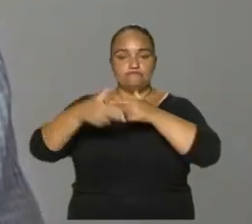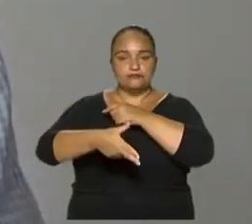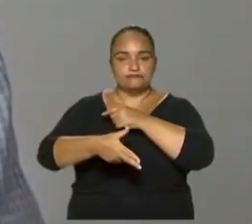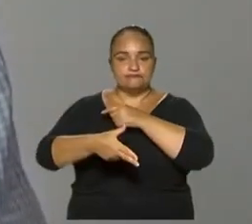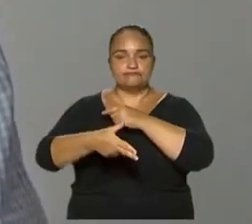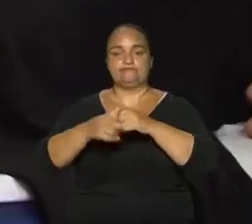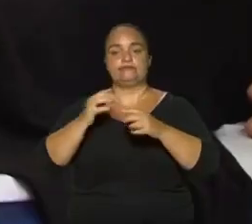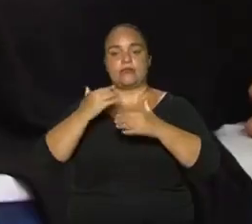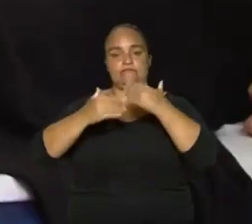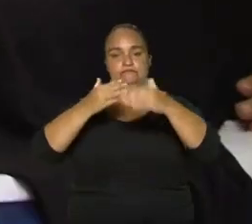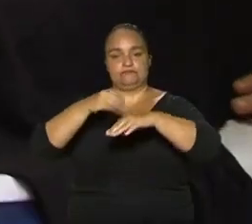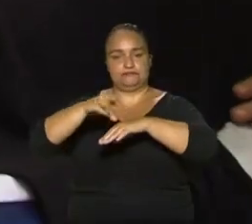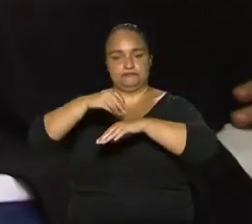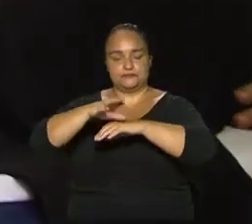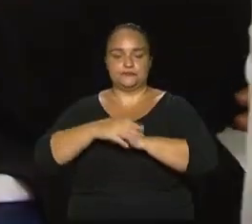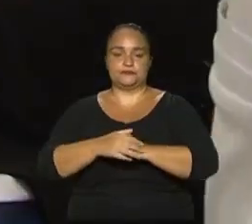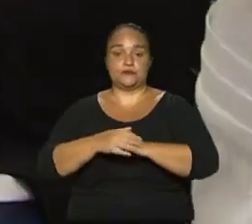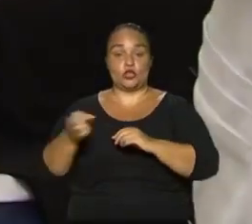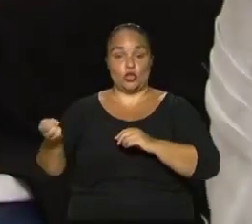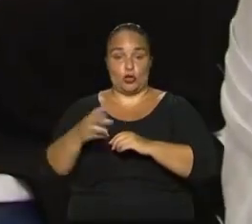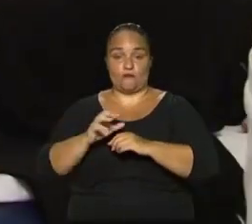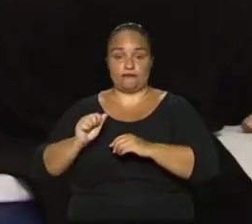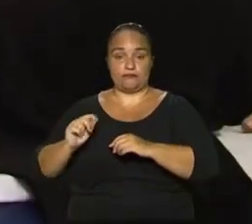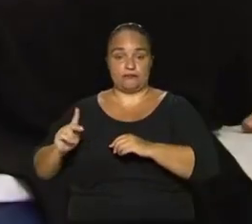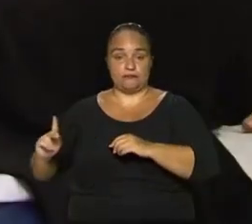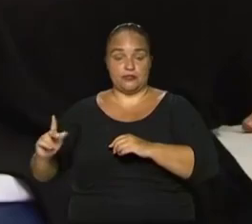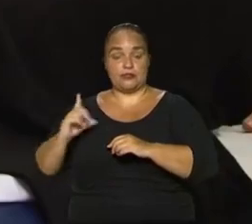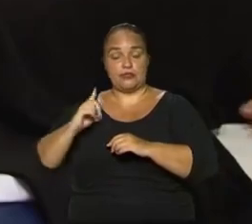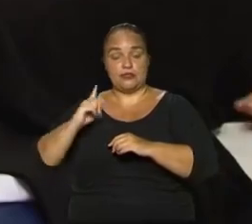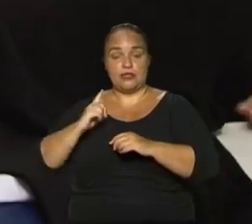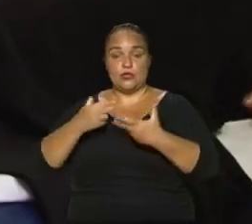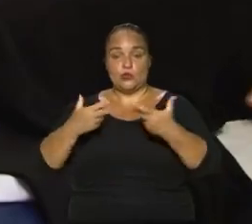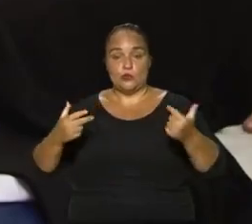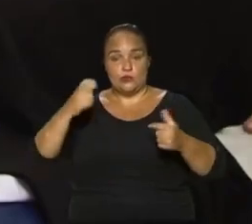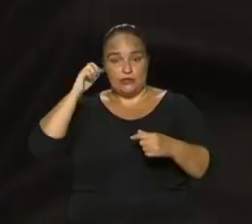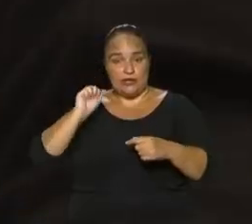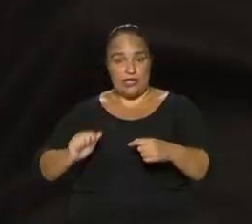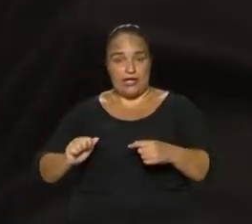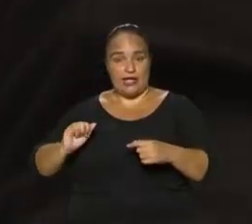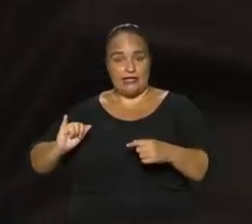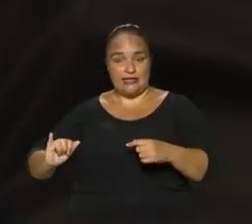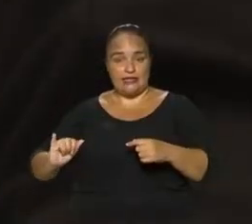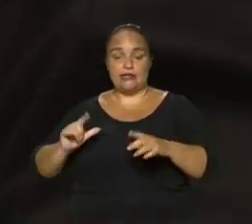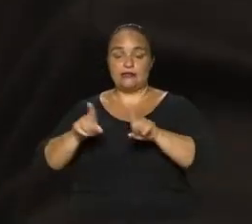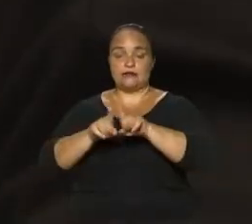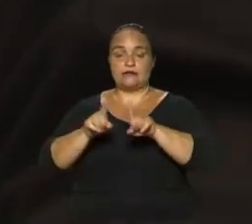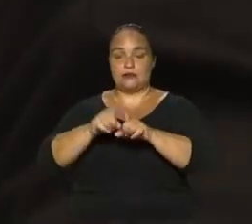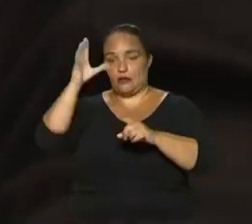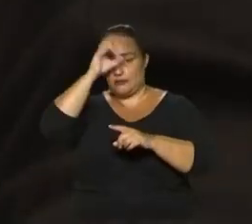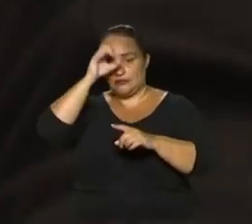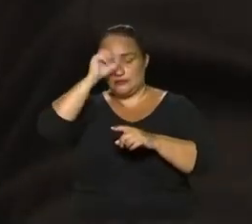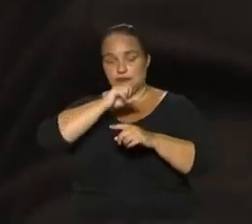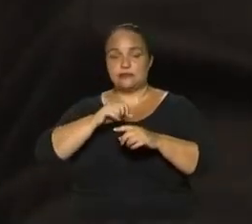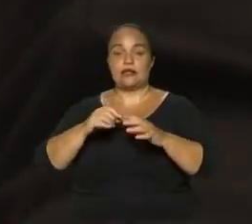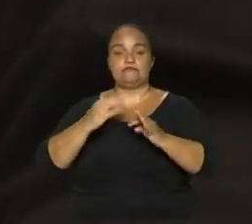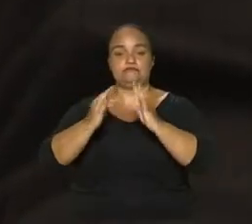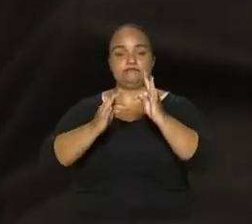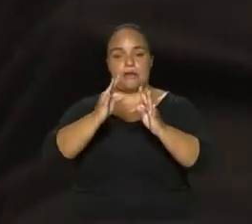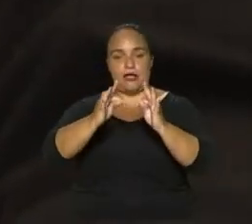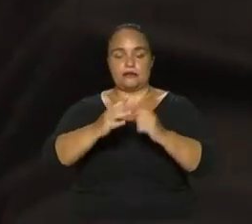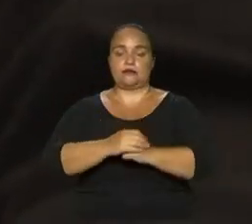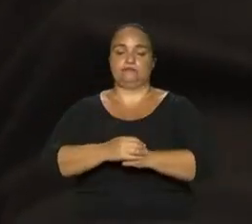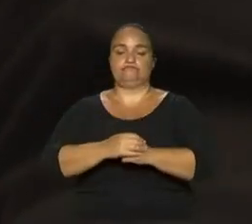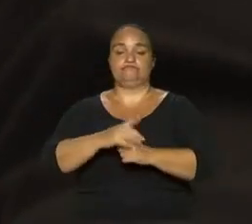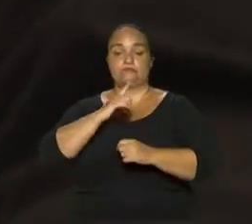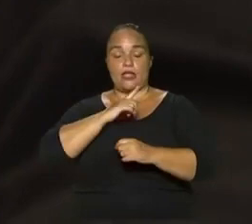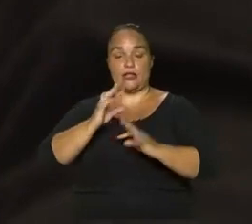da doença. A nova ferramenta aproveita os benefícios da inteligência artificial e do aprendizado em máquina. Isso porque